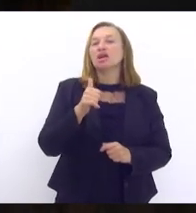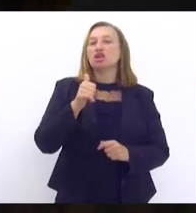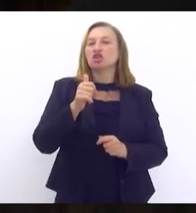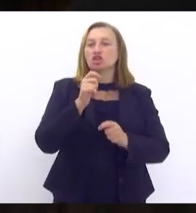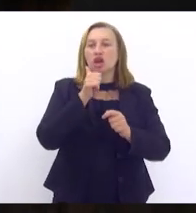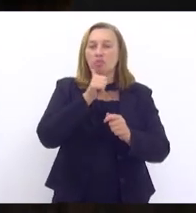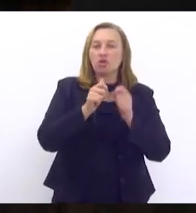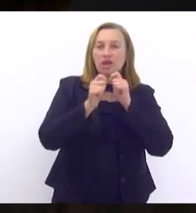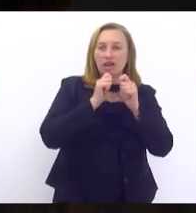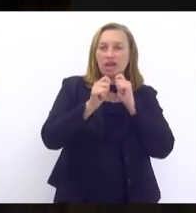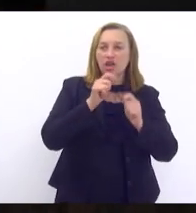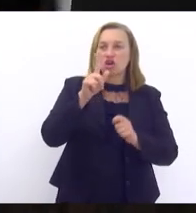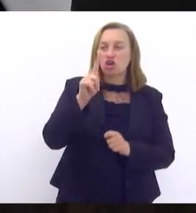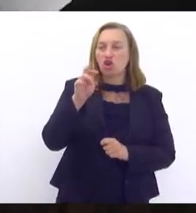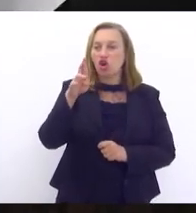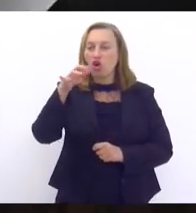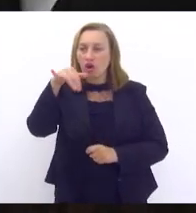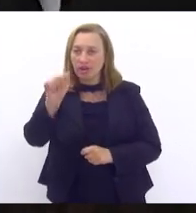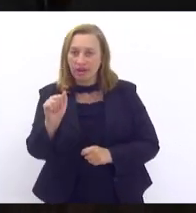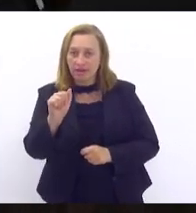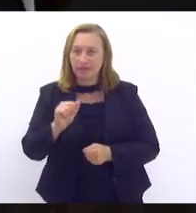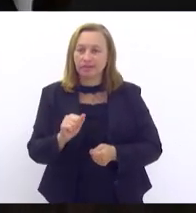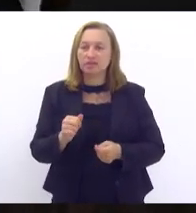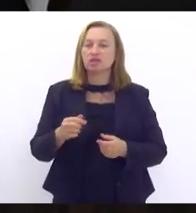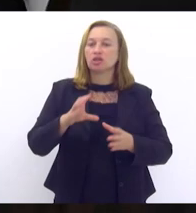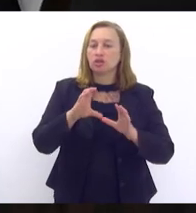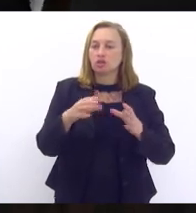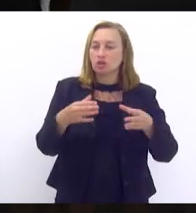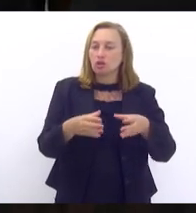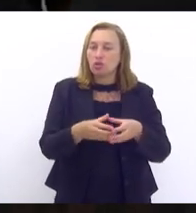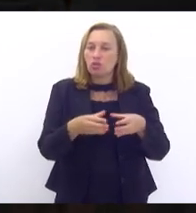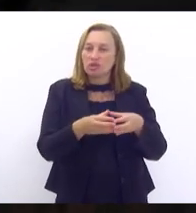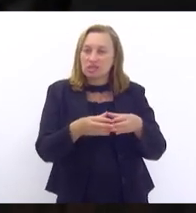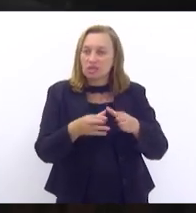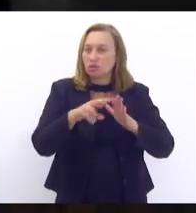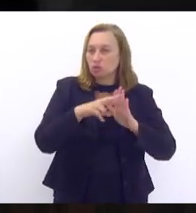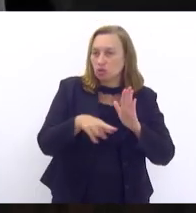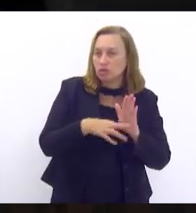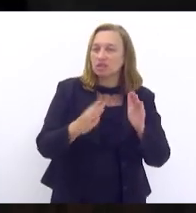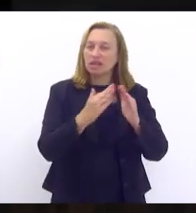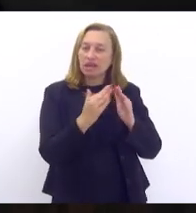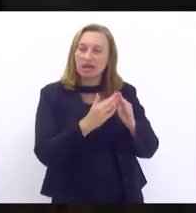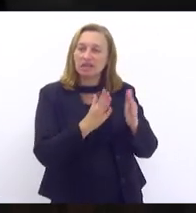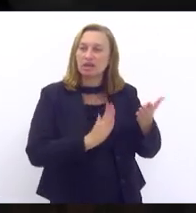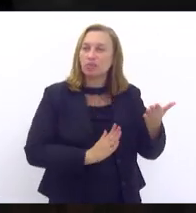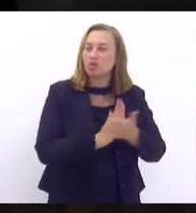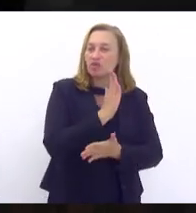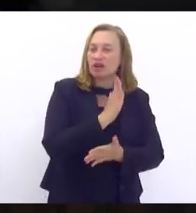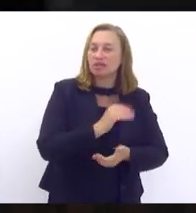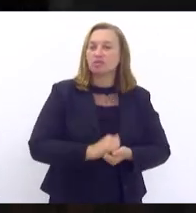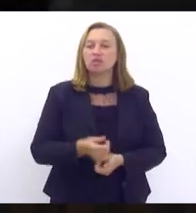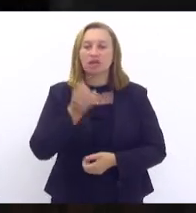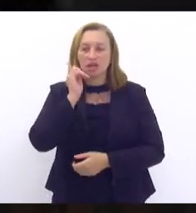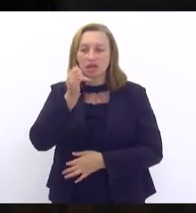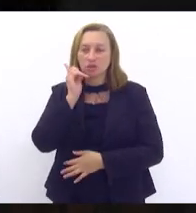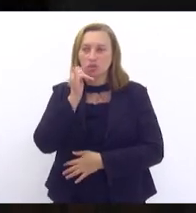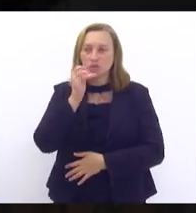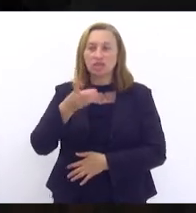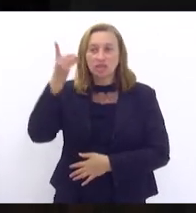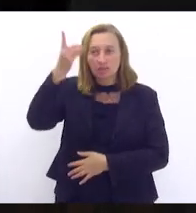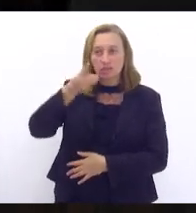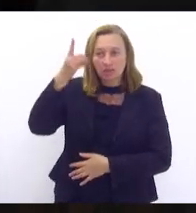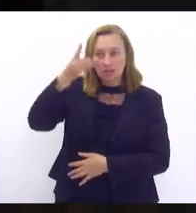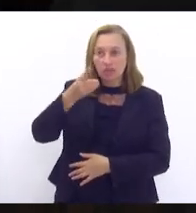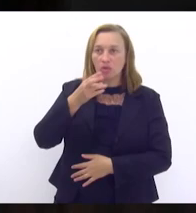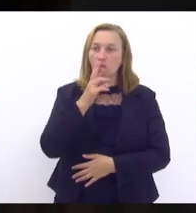da Silva. Parecer da Comissão de Normas Internas e Proposições Externas favorável, relator